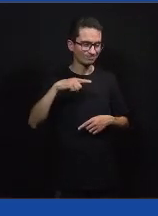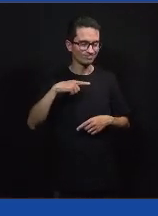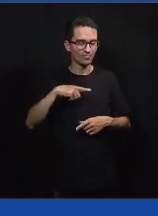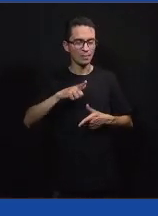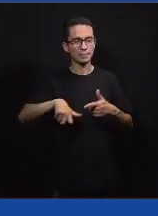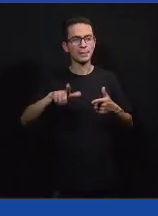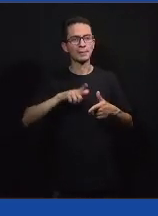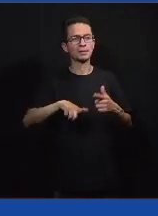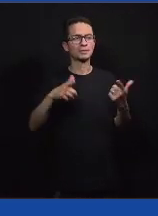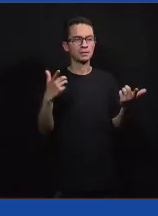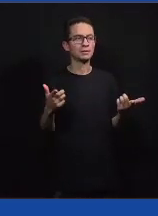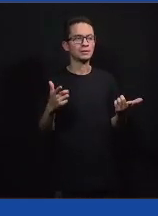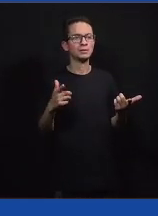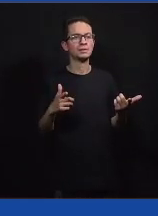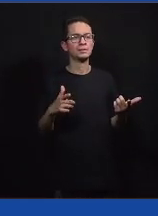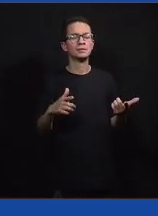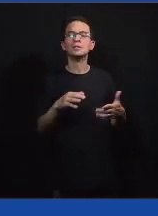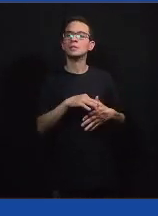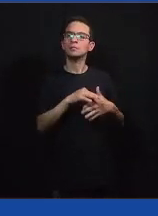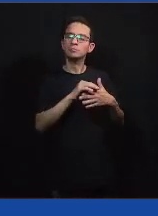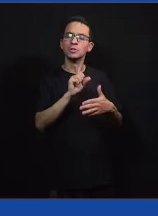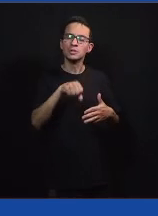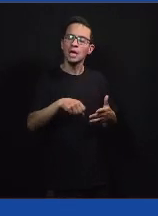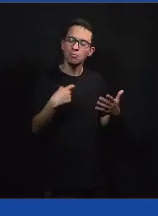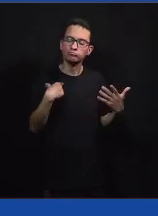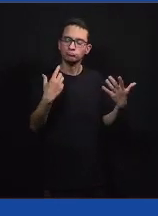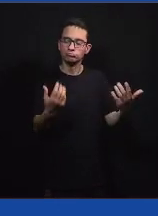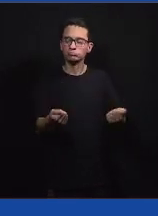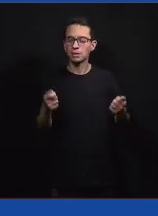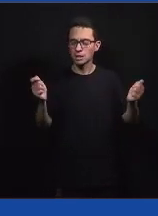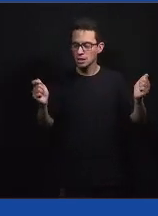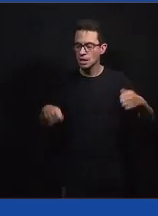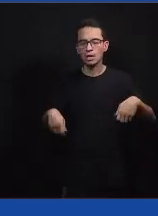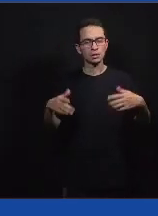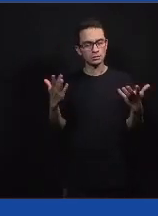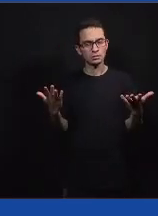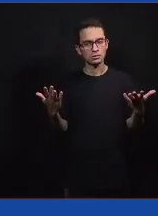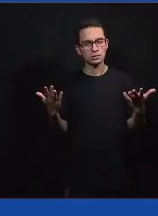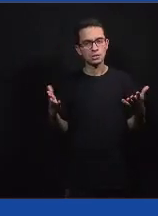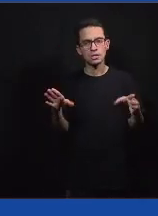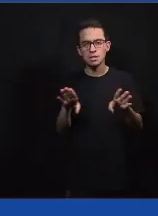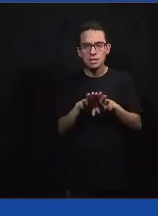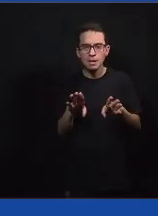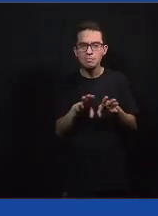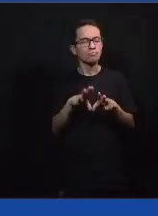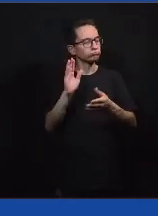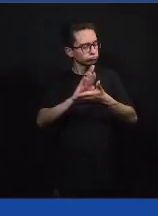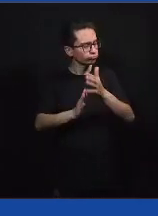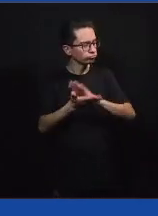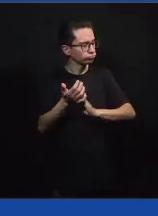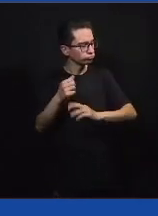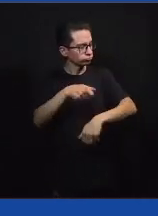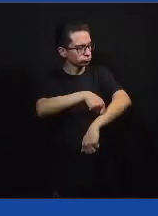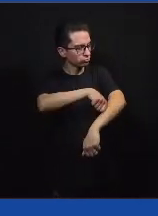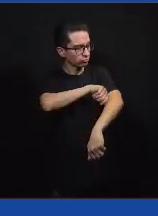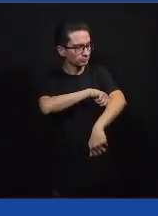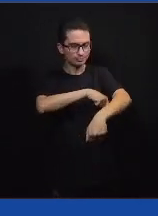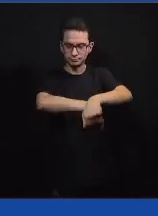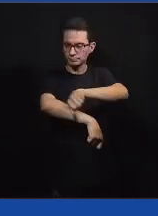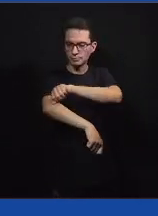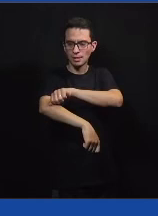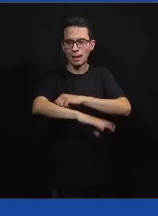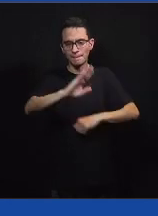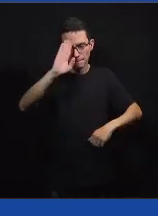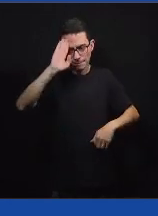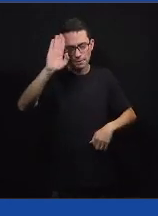problema Desta opção de liderança não sim eu vou fazer seu capaz e mora massa acho que essa foi mergulhadas